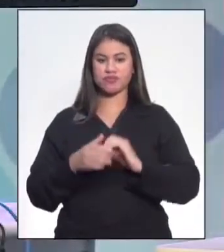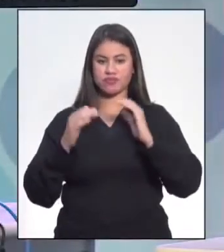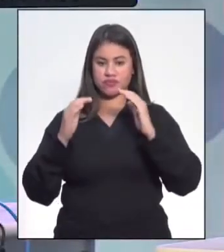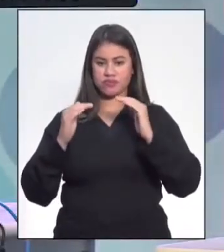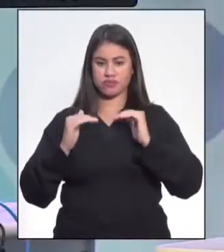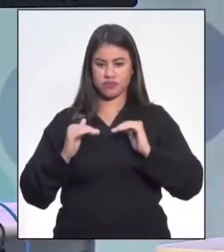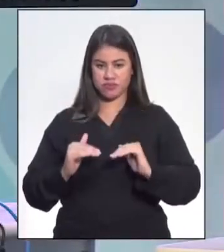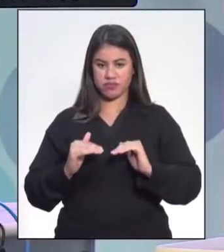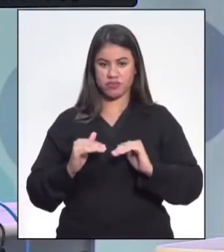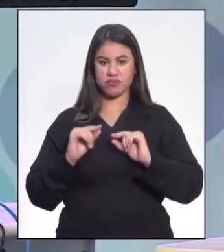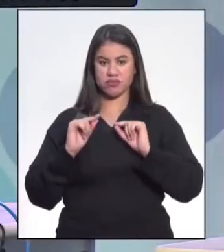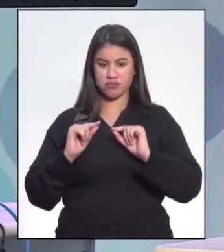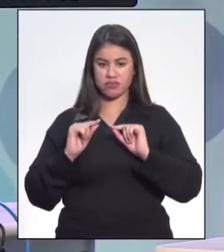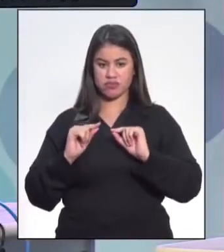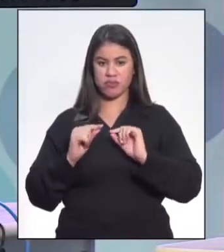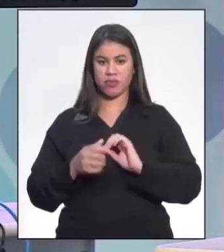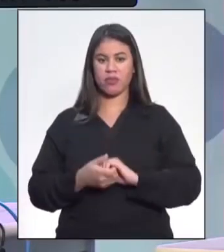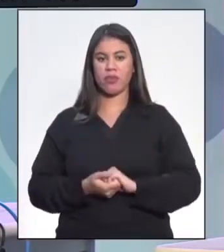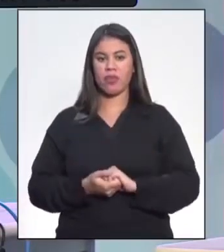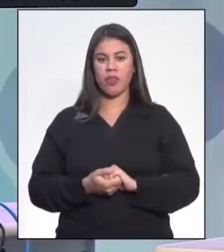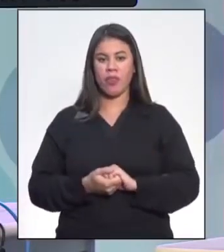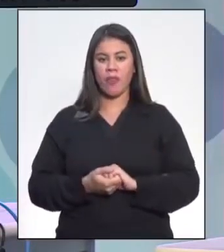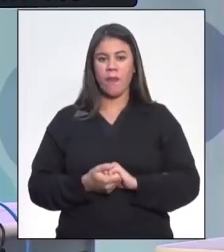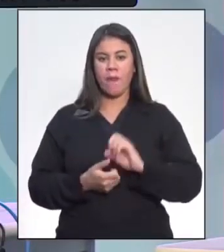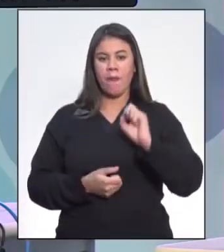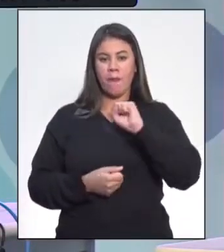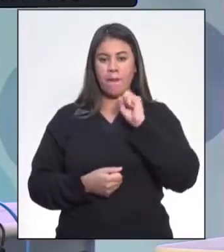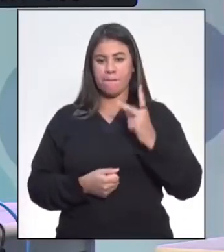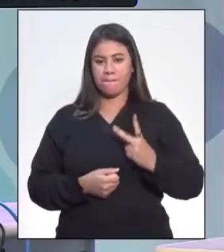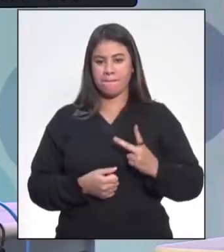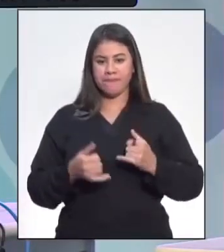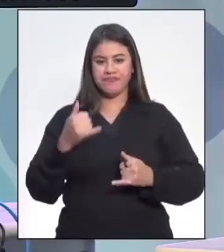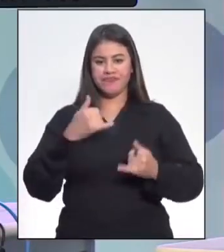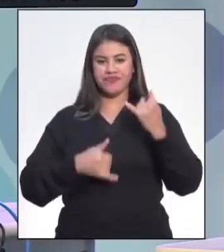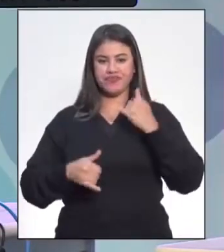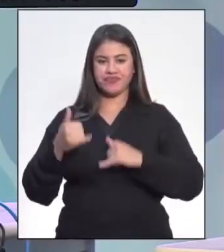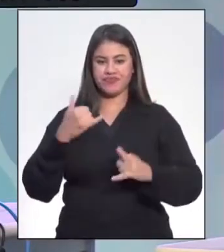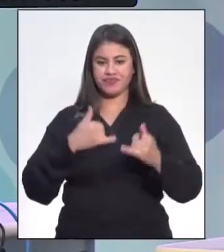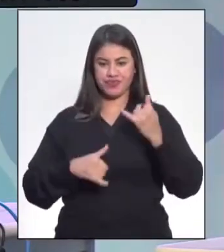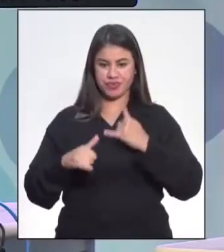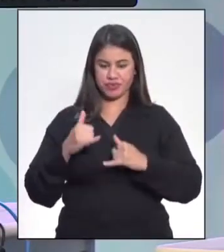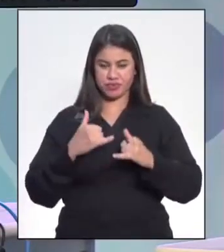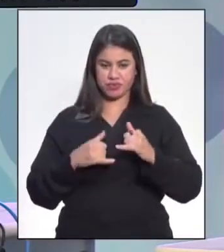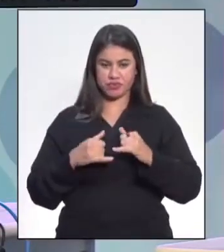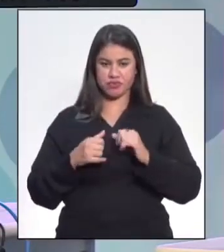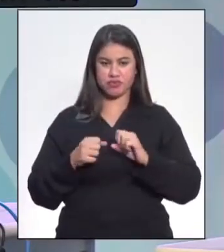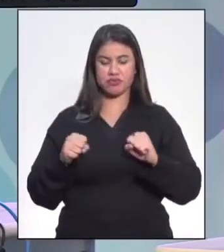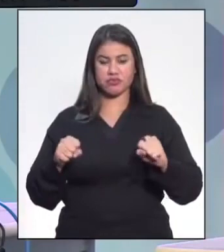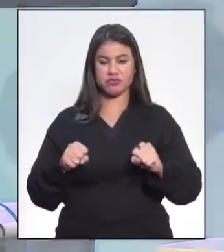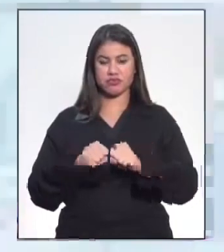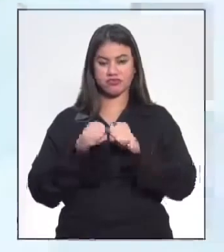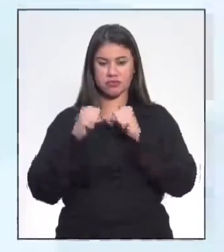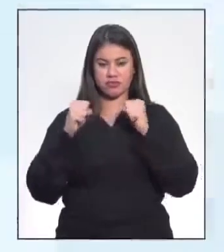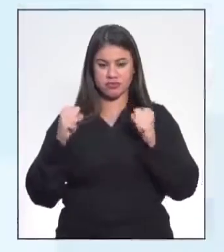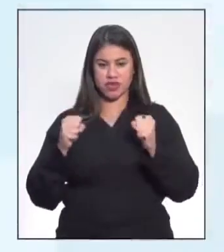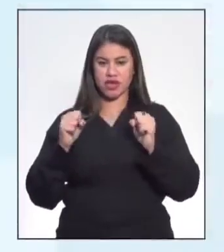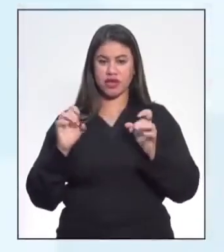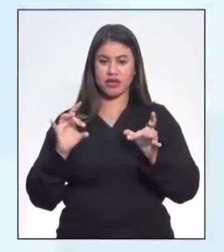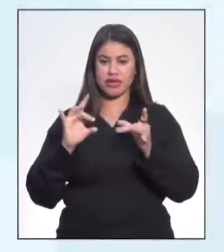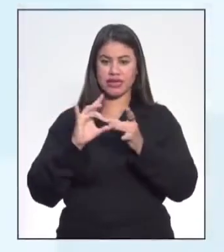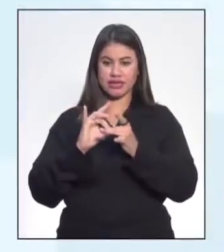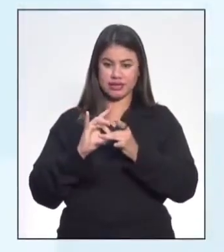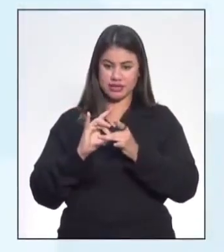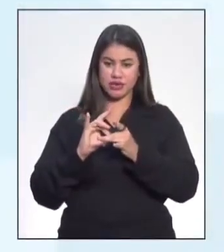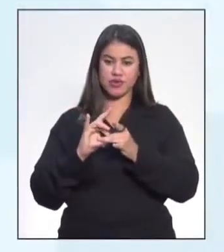abaixo, né? E os respectivos valores da energia de quebra e ligação do